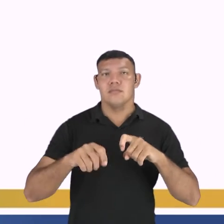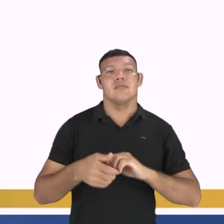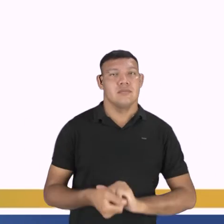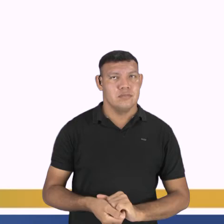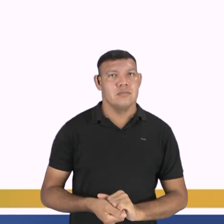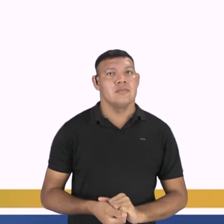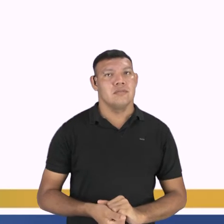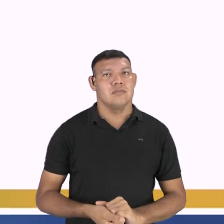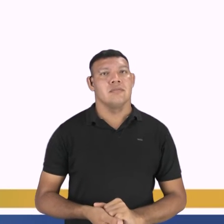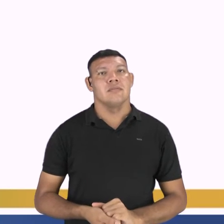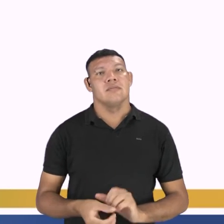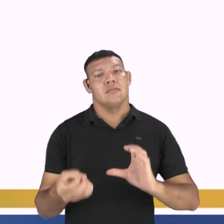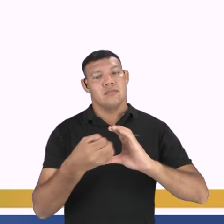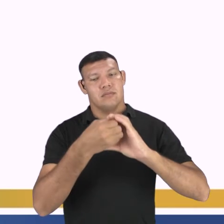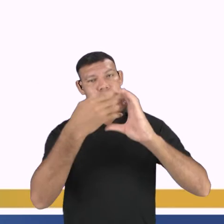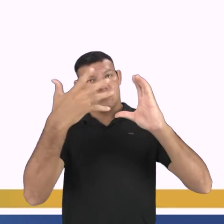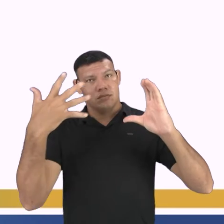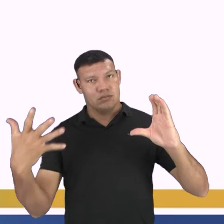que ele é relacionado com